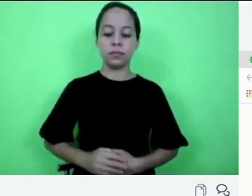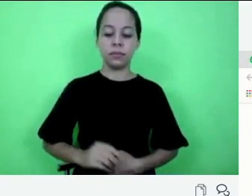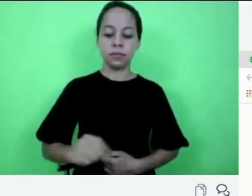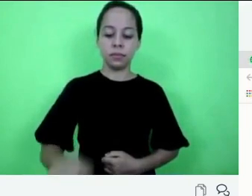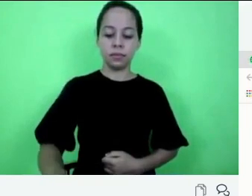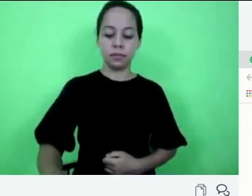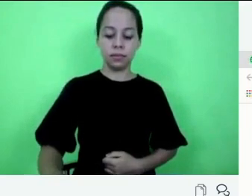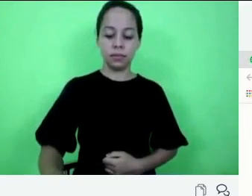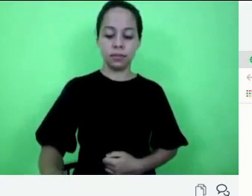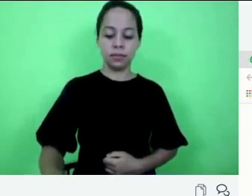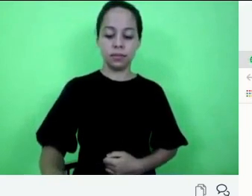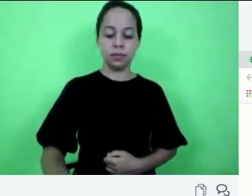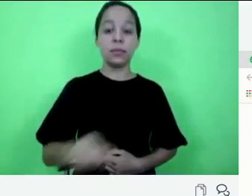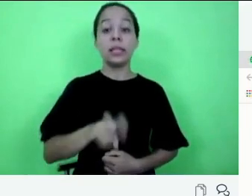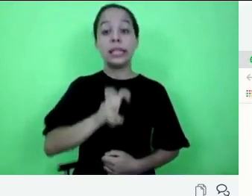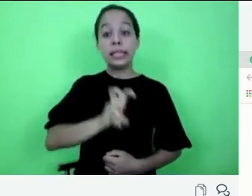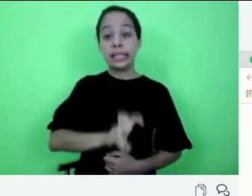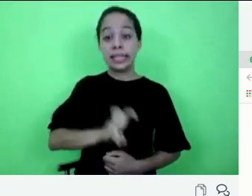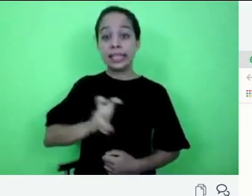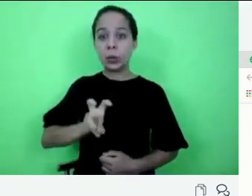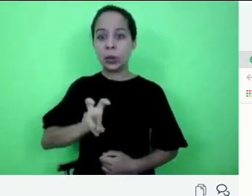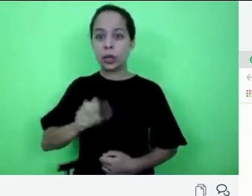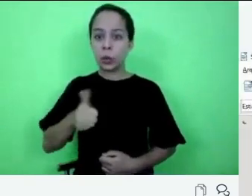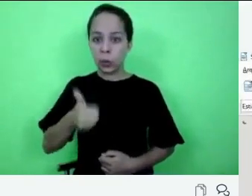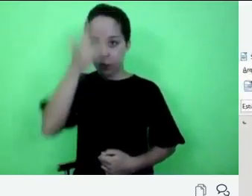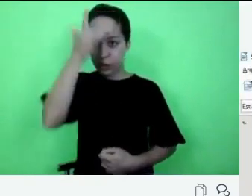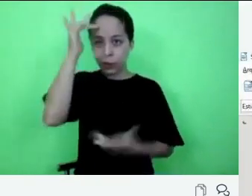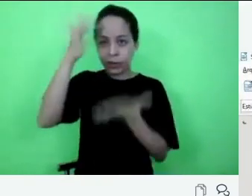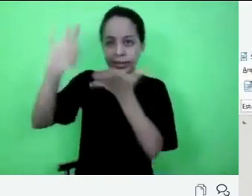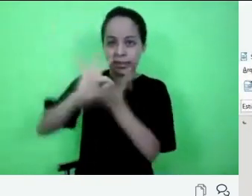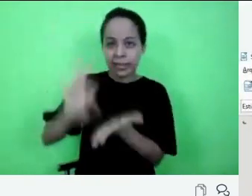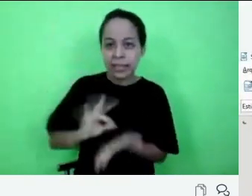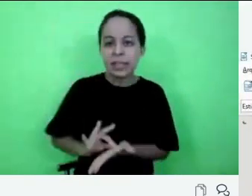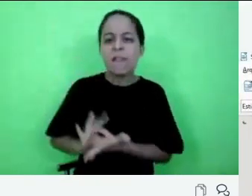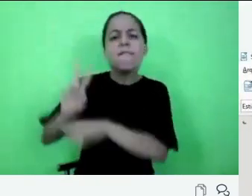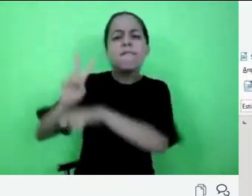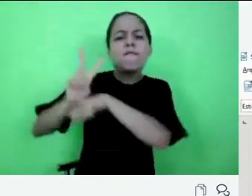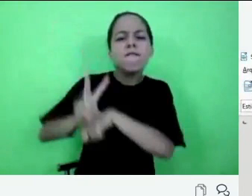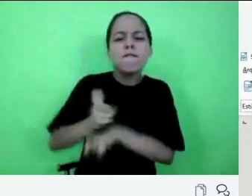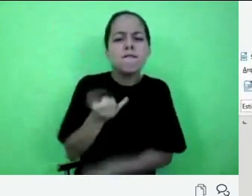R$ 551 inscritos para 28 vagas.